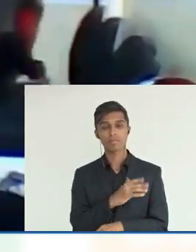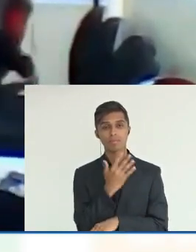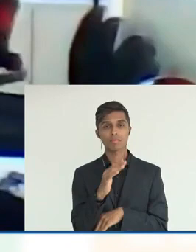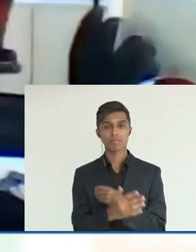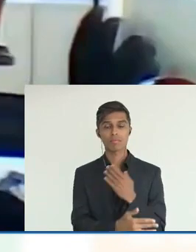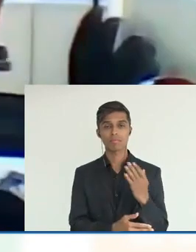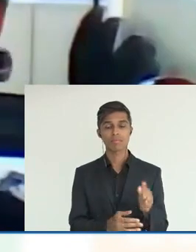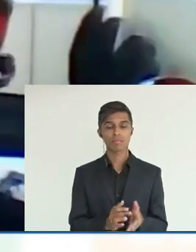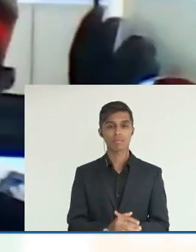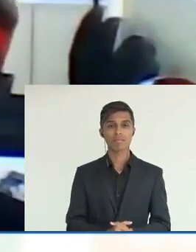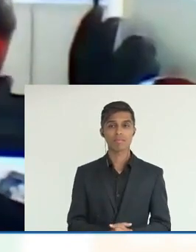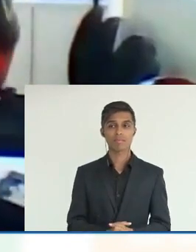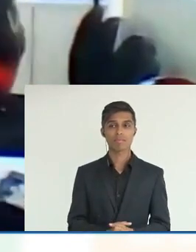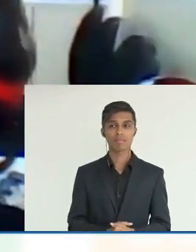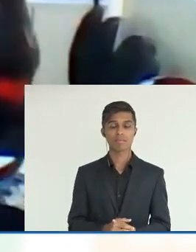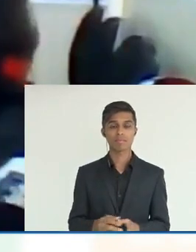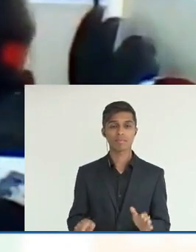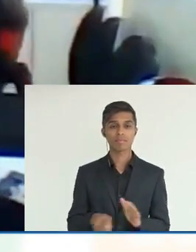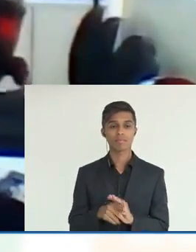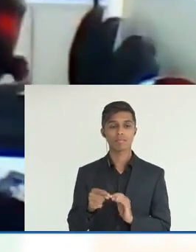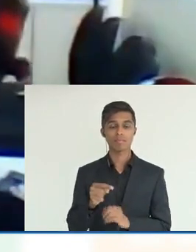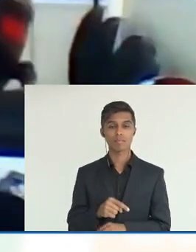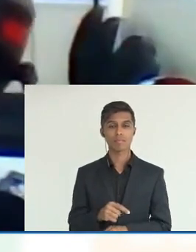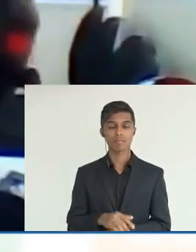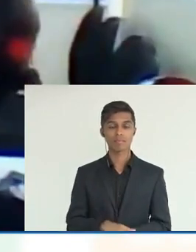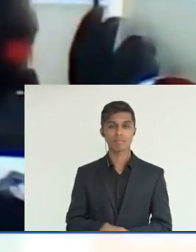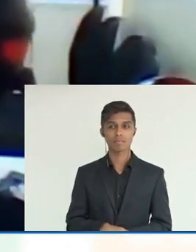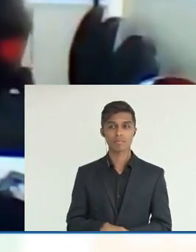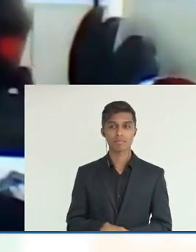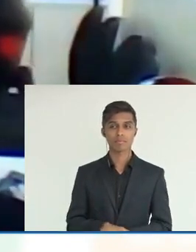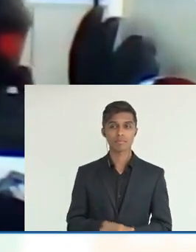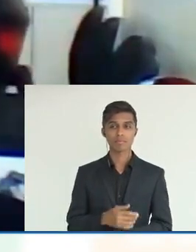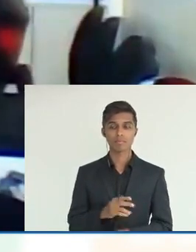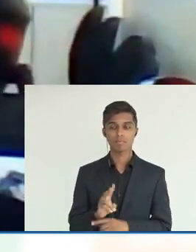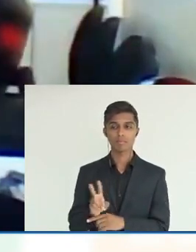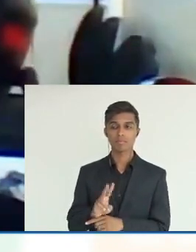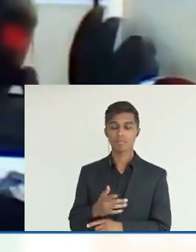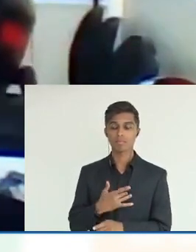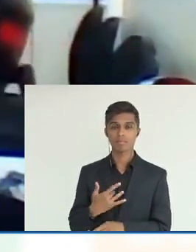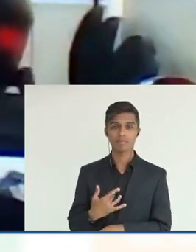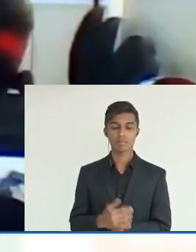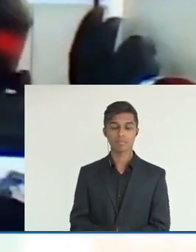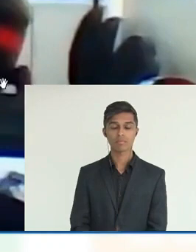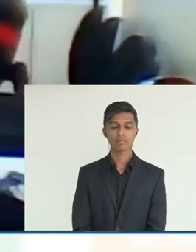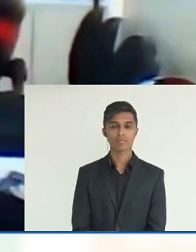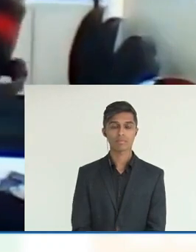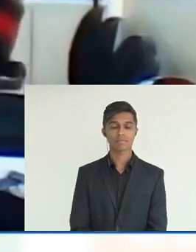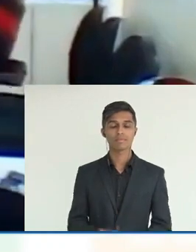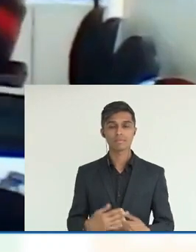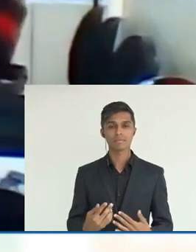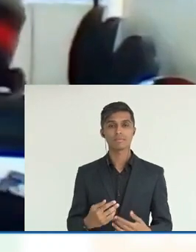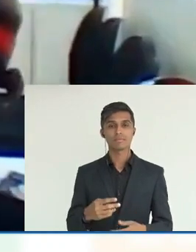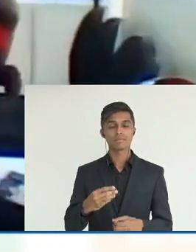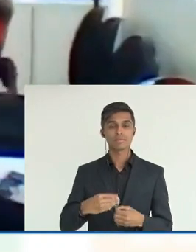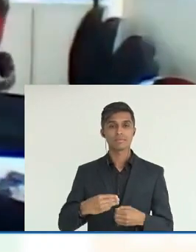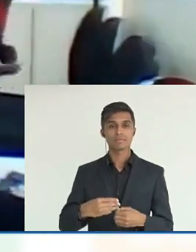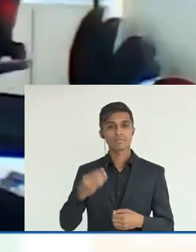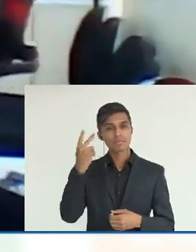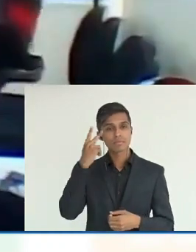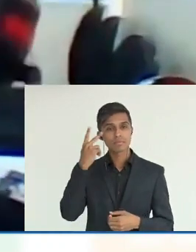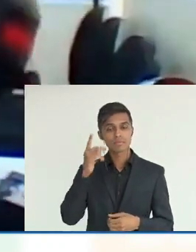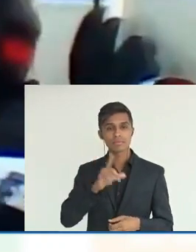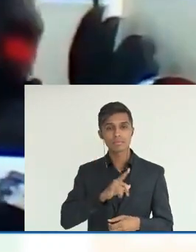ambiental dessas unidades de vigilância em saúde. E o município de São Paulo, a gente tem uma